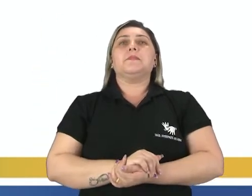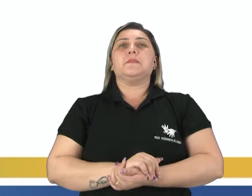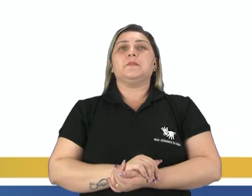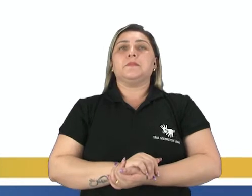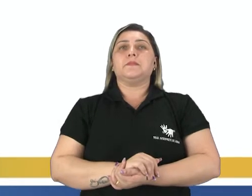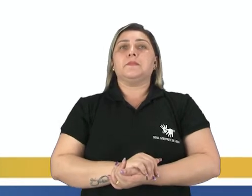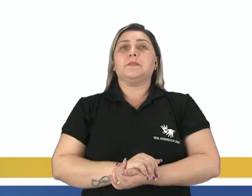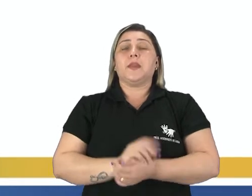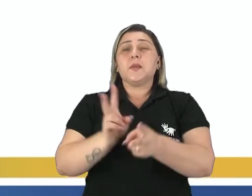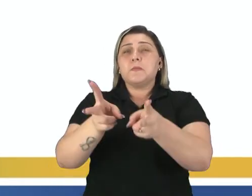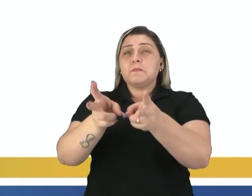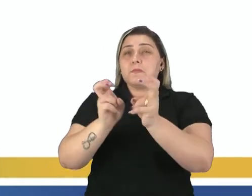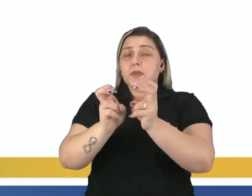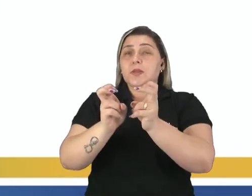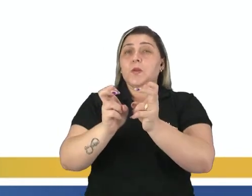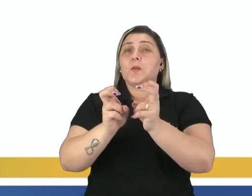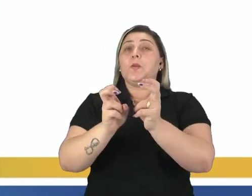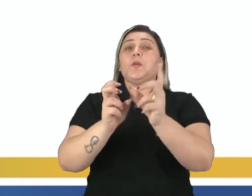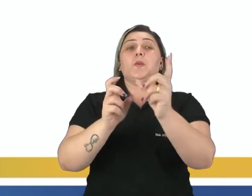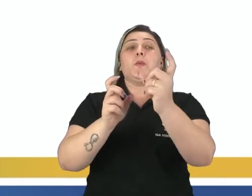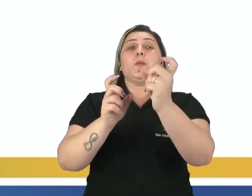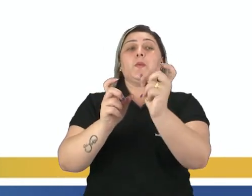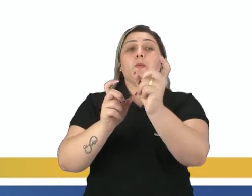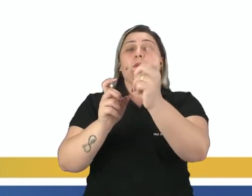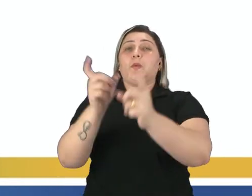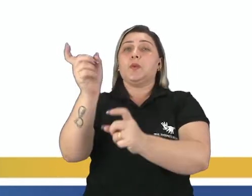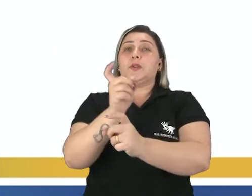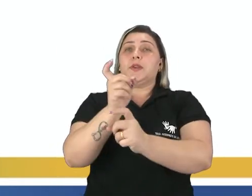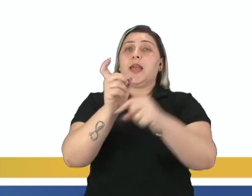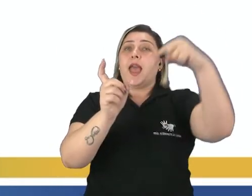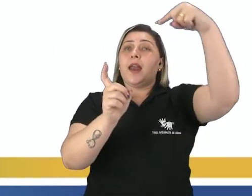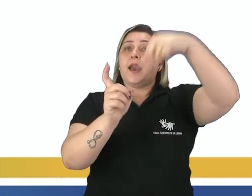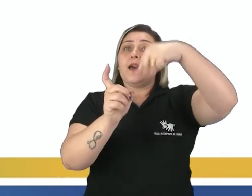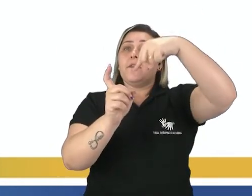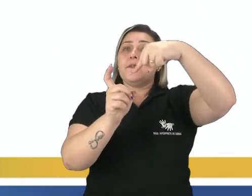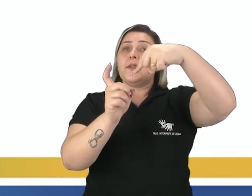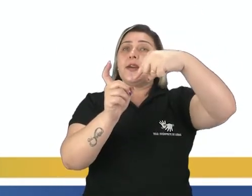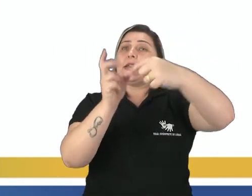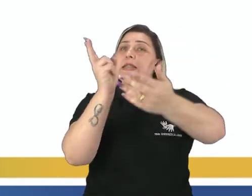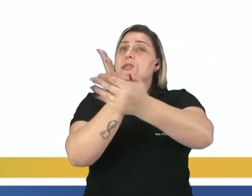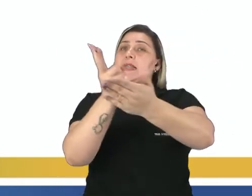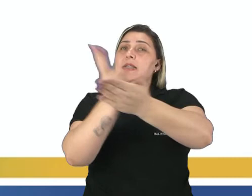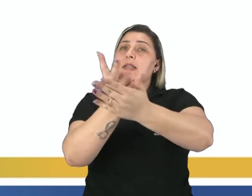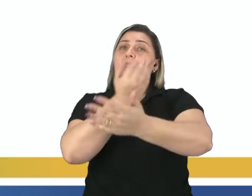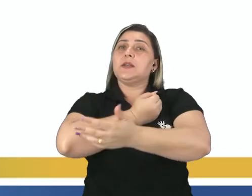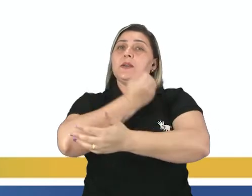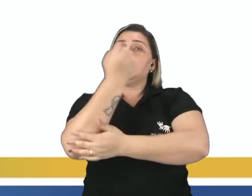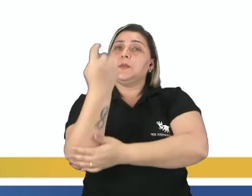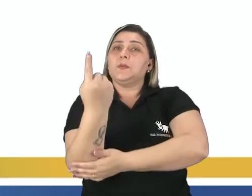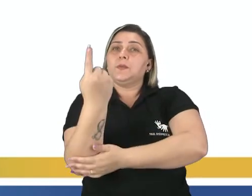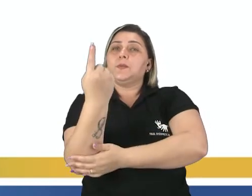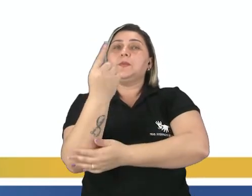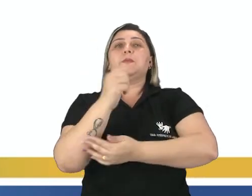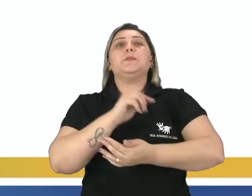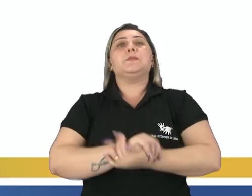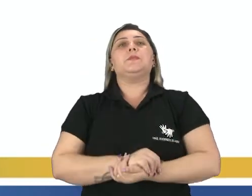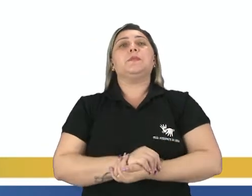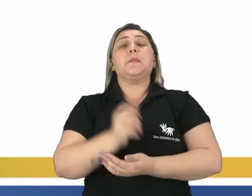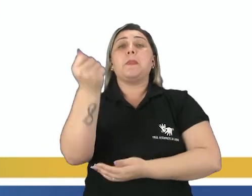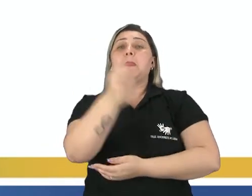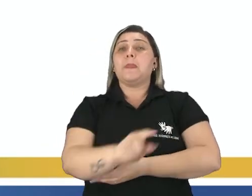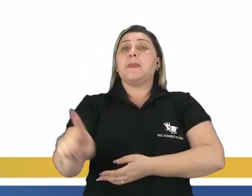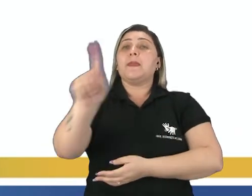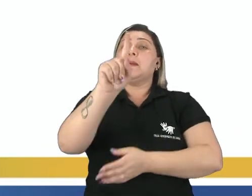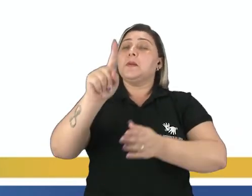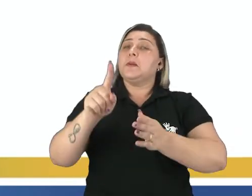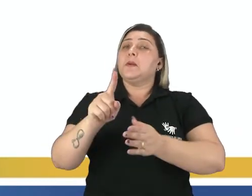graus. Perceba que o x, ele possui um coeficiente numérico, né? Que não